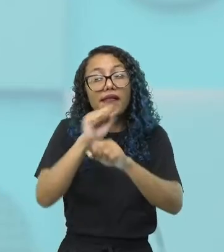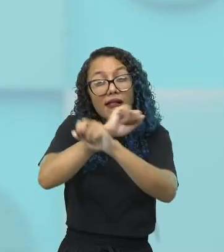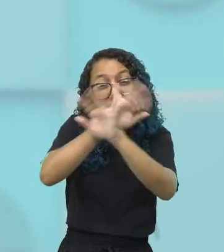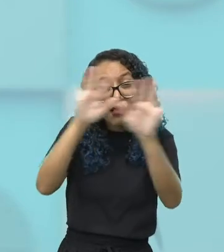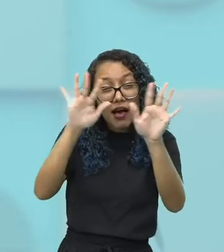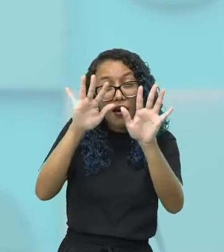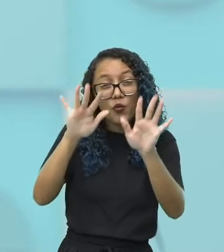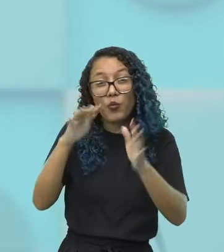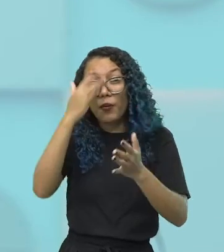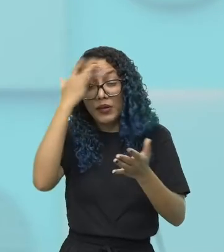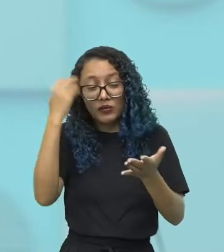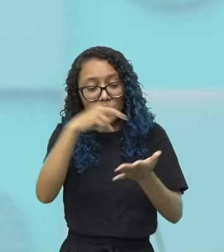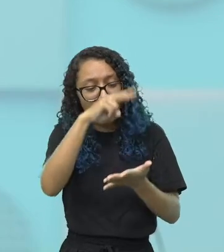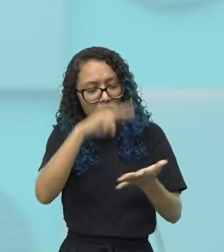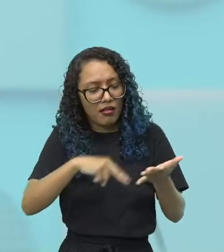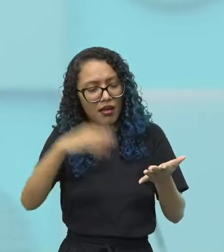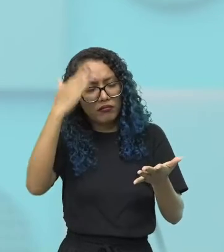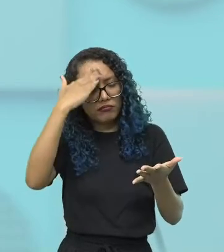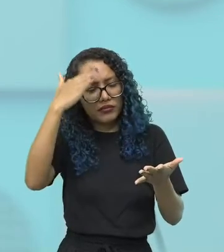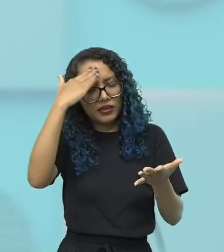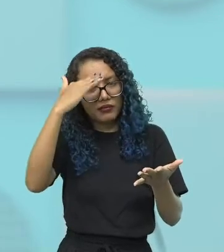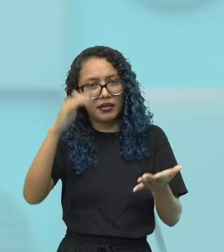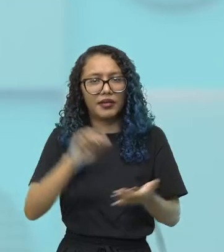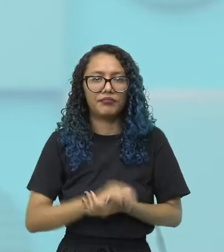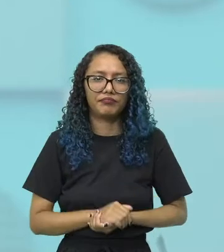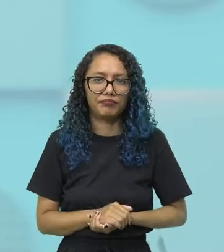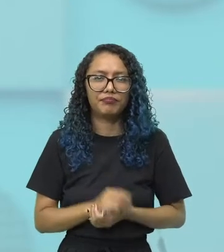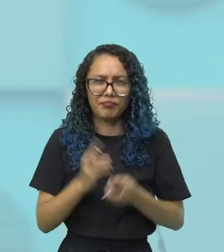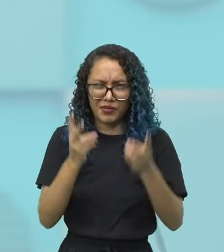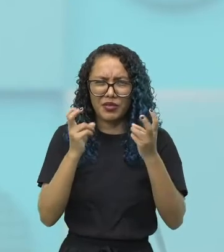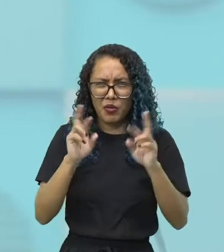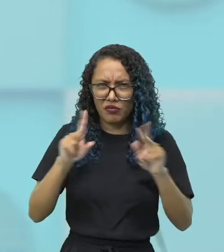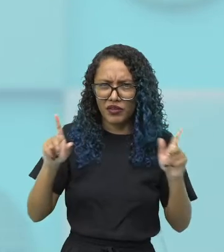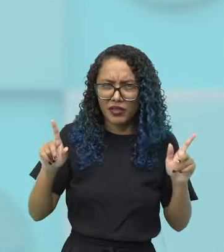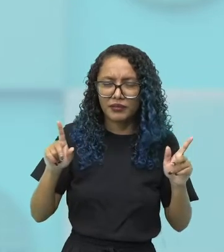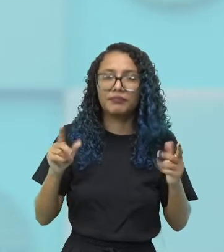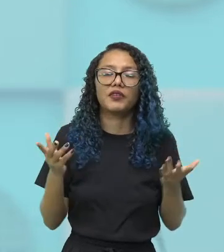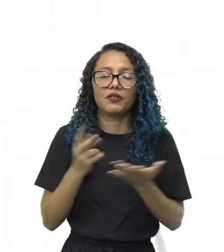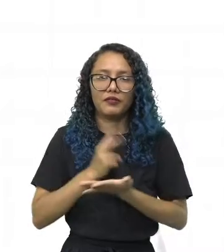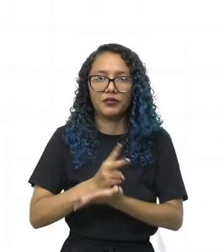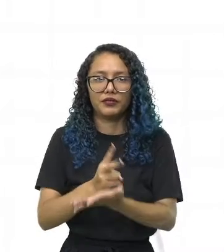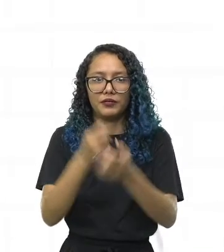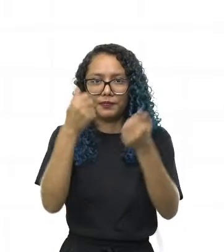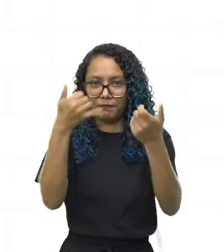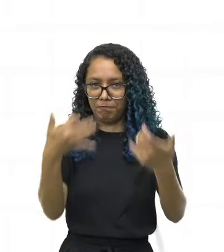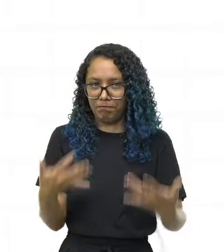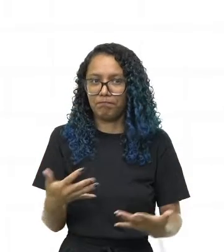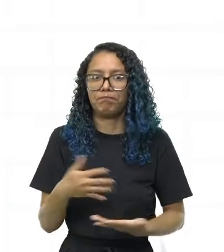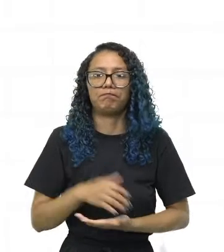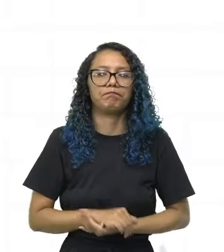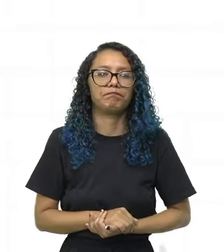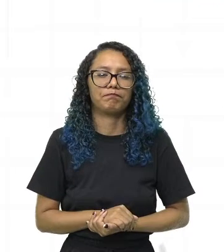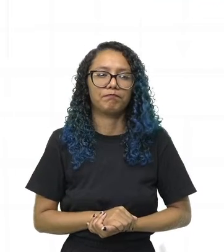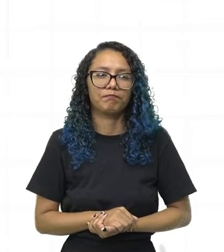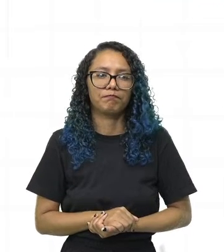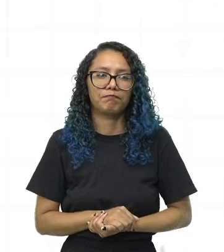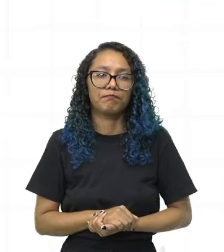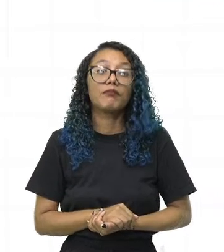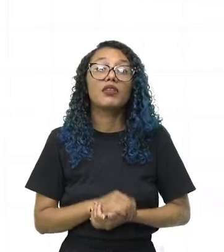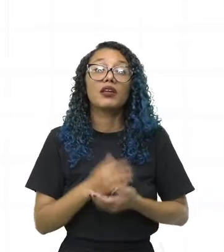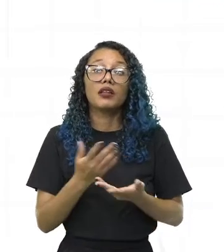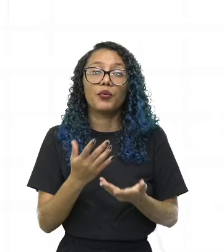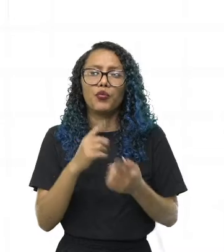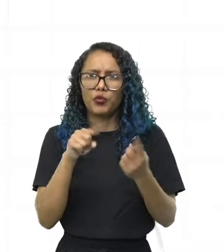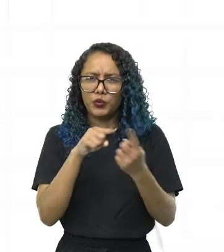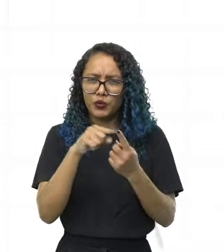textos de divulgação científica nesse primeiro momento? Nós vamos continuar falando dele, então. Para cumprir esse